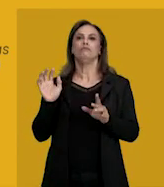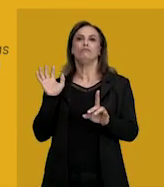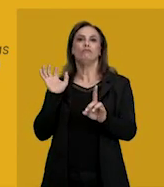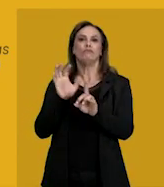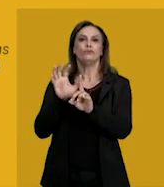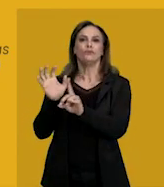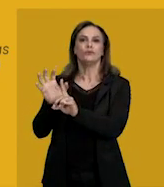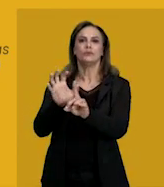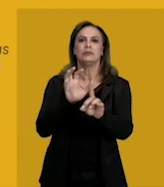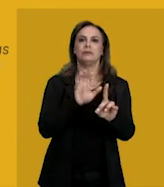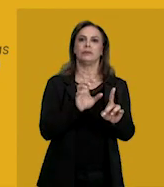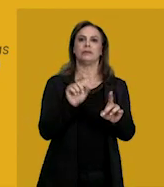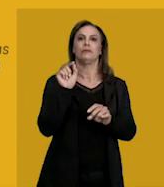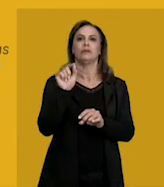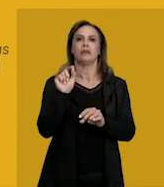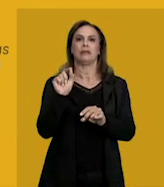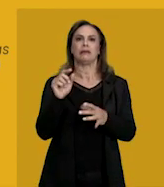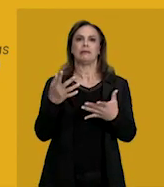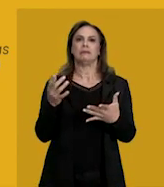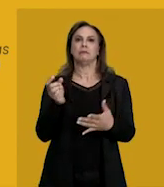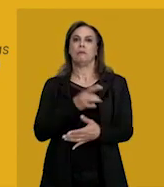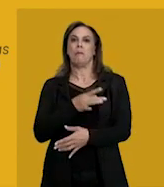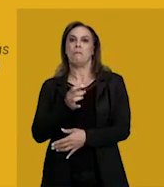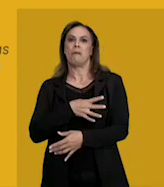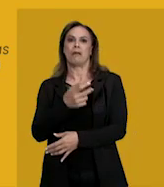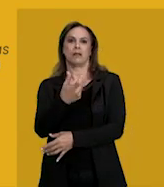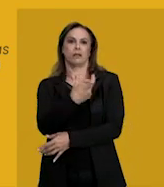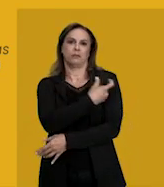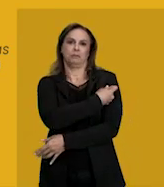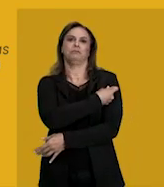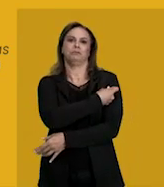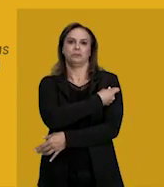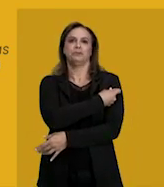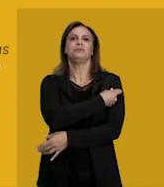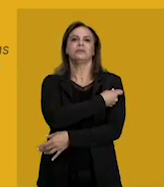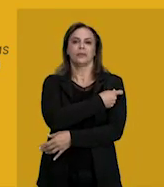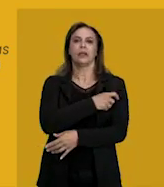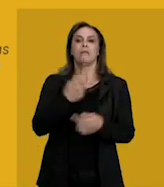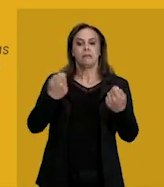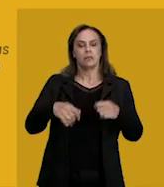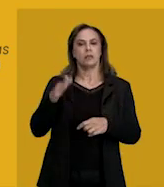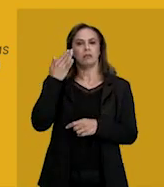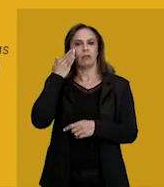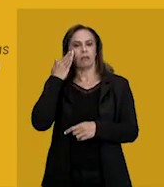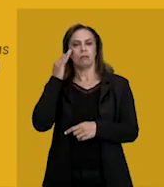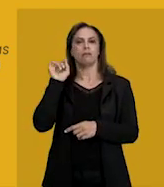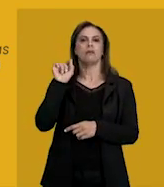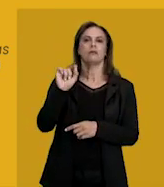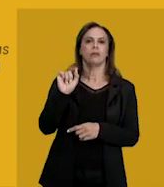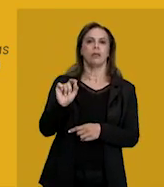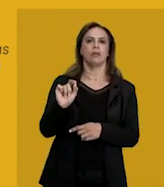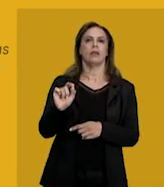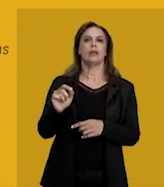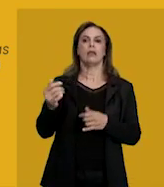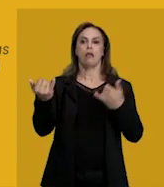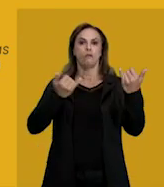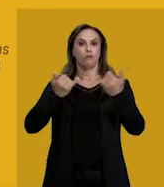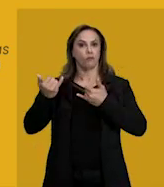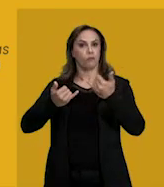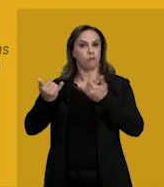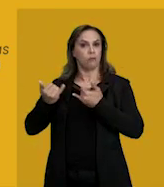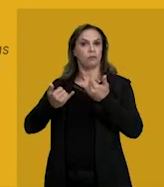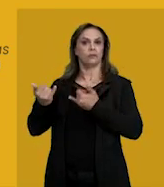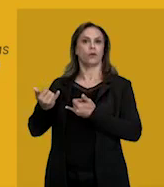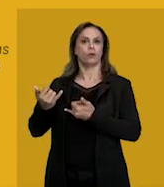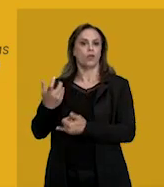de hesitação vacinal. É preciso entender que as notícias de reações adversas não são leves.